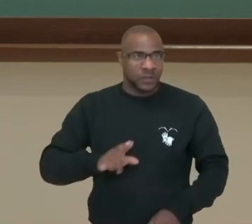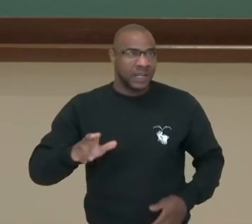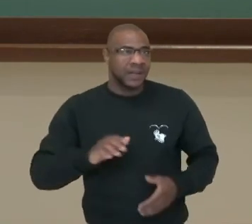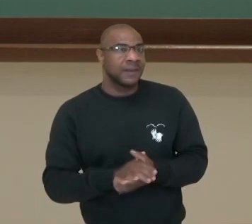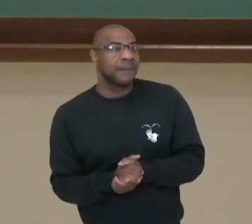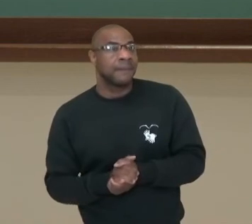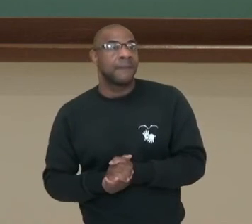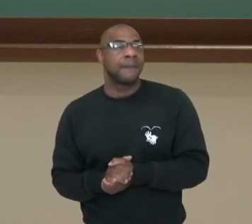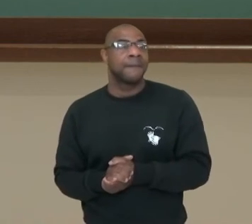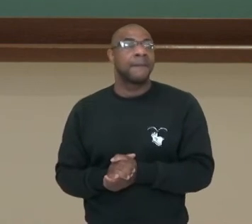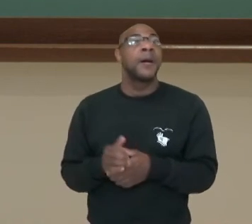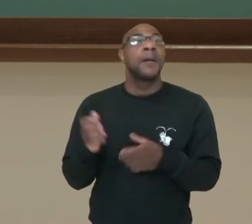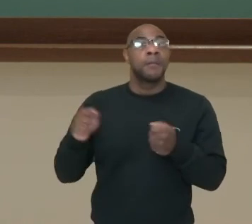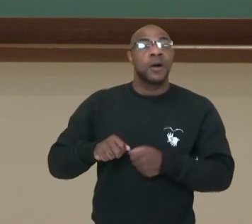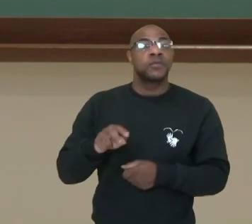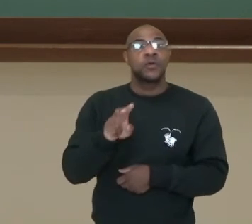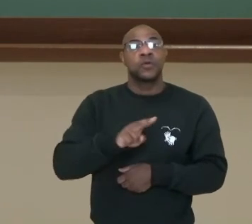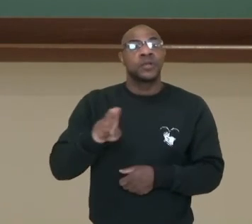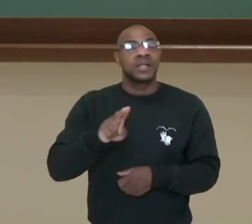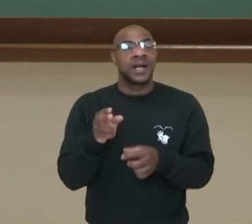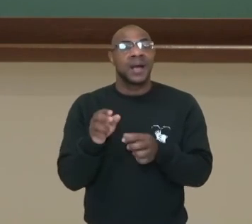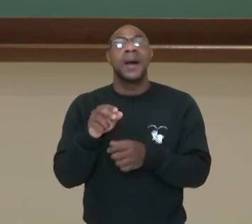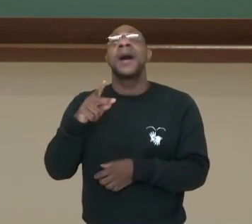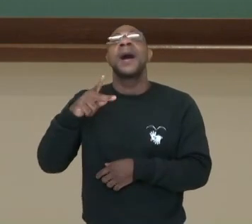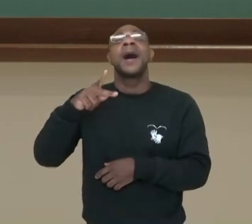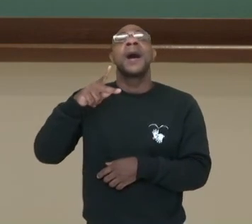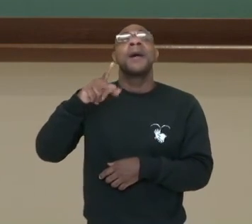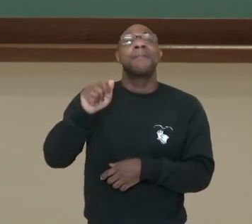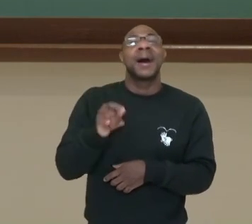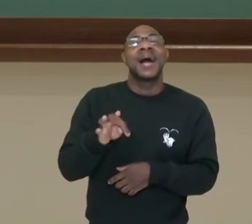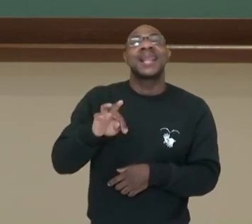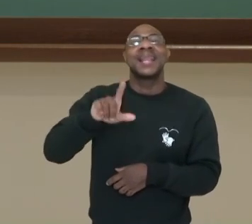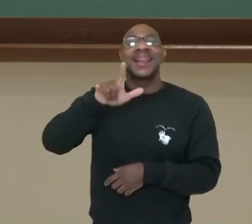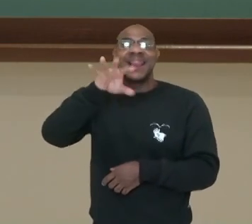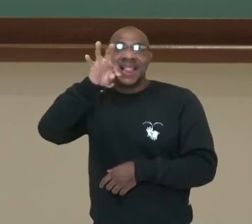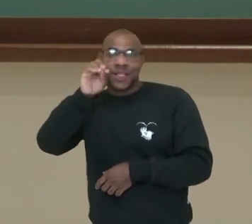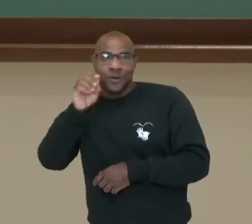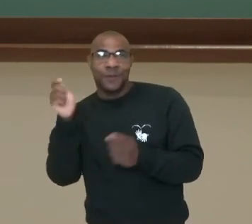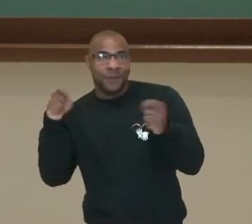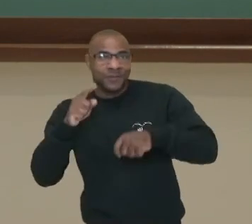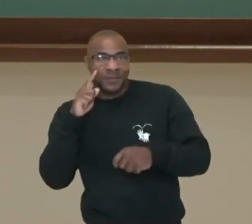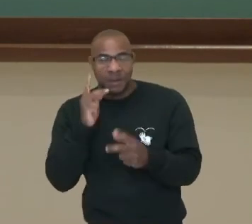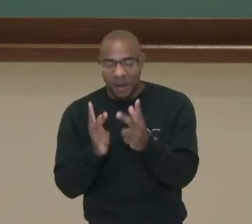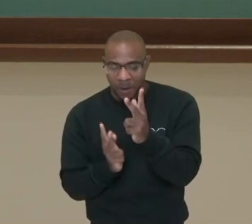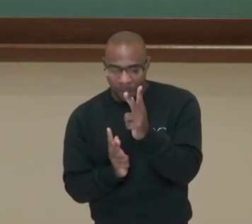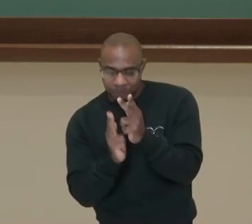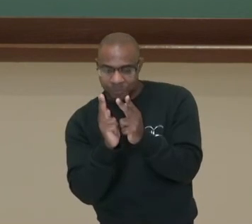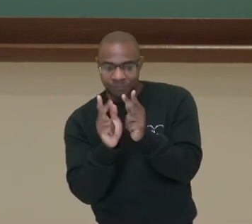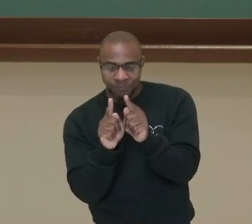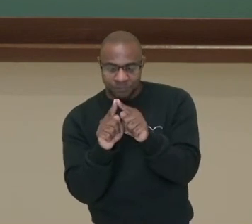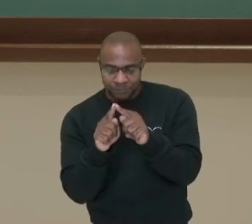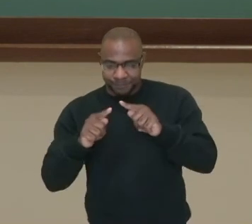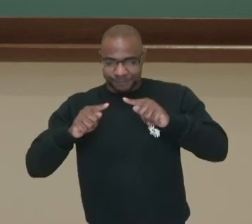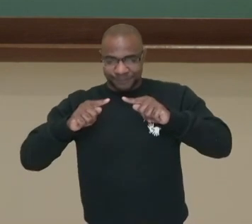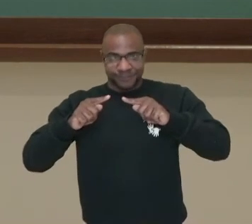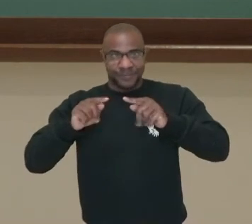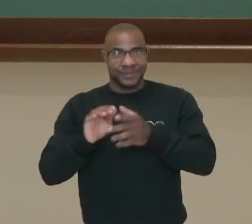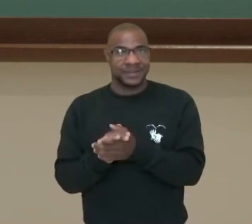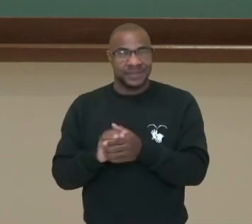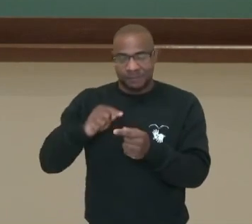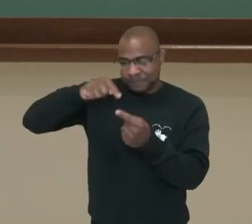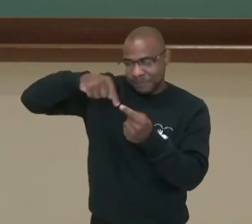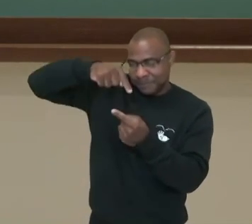pode usar um canudinho de um calibre só, e você vai cortar 2 pedaços, dividir e prender aqui com fita